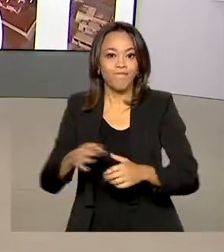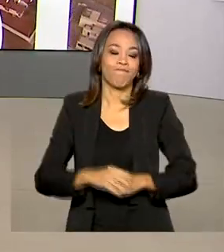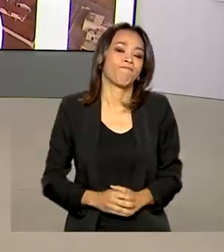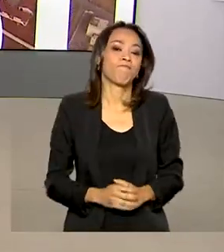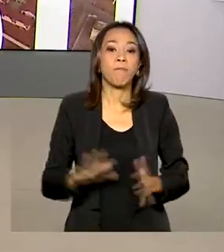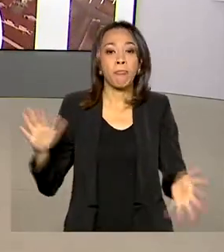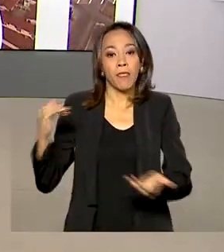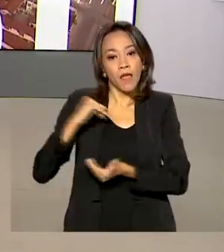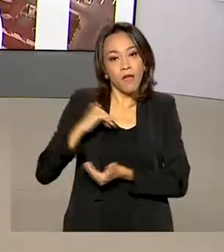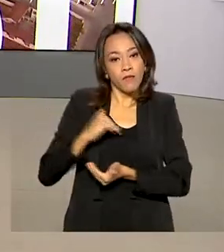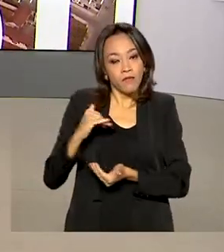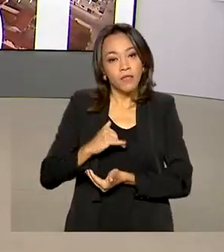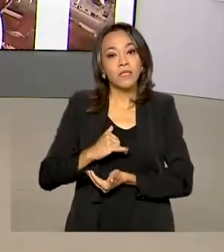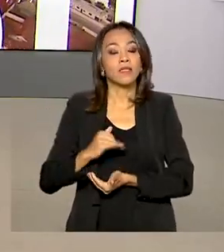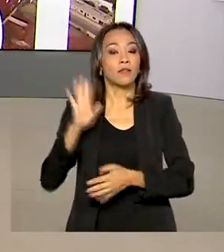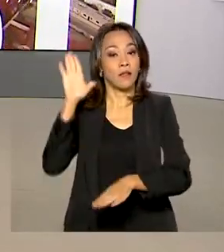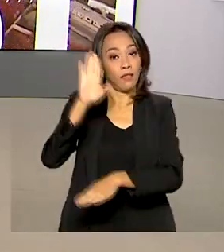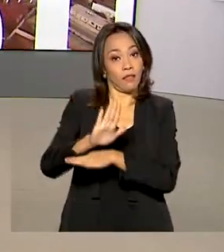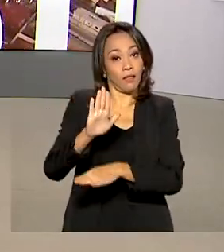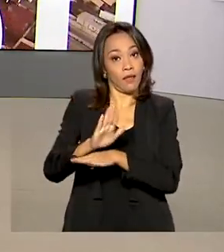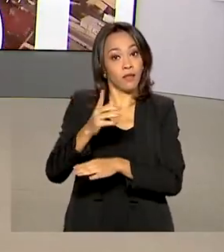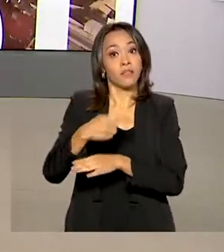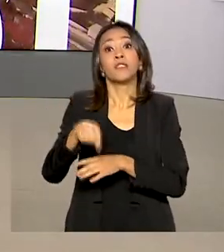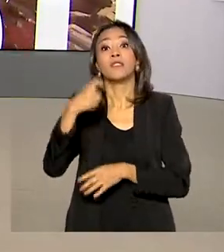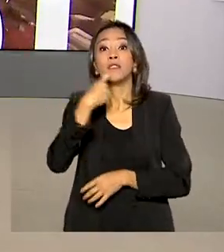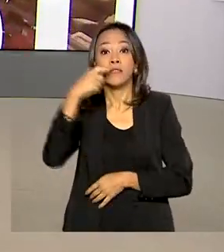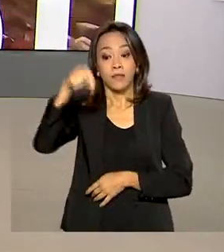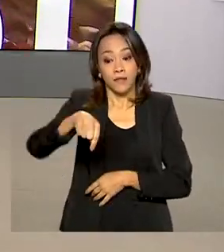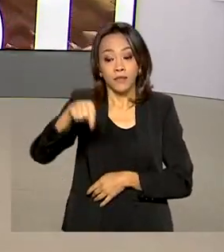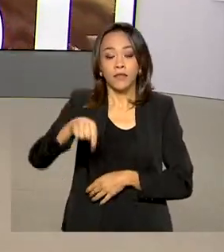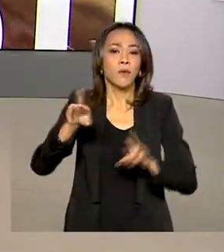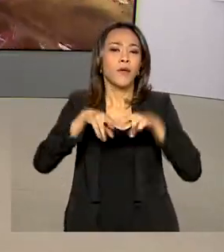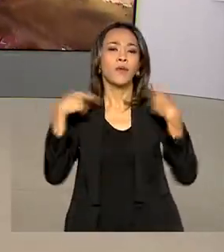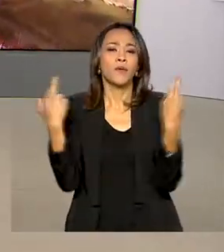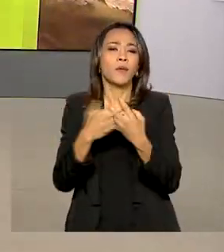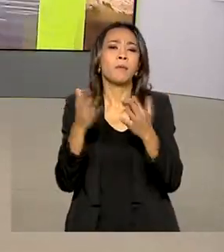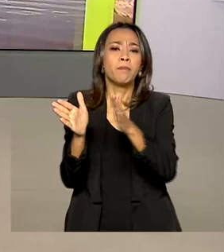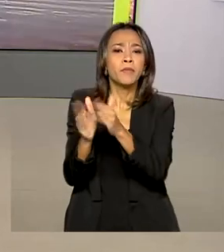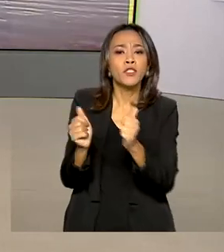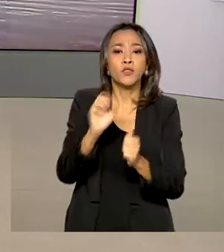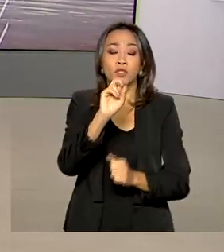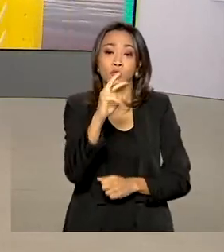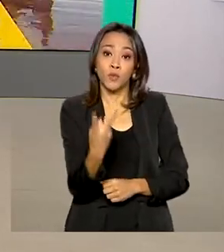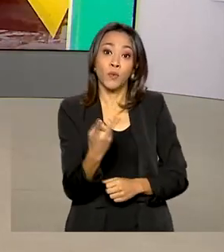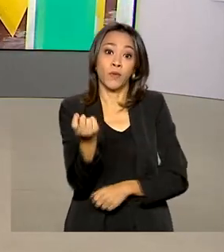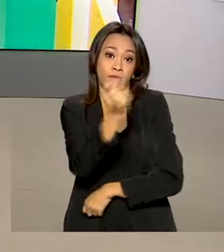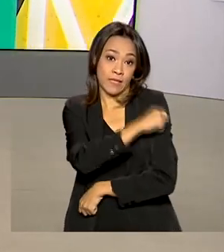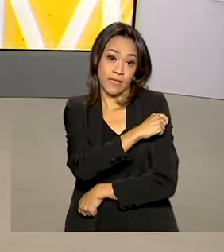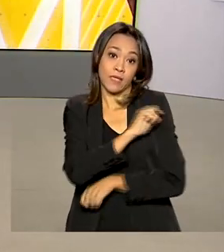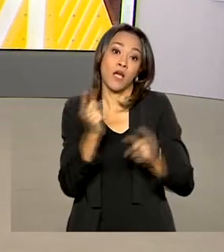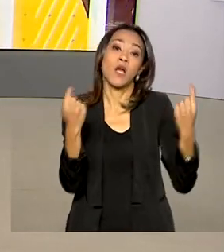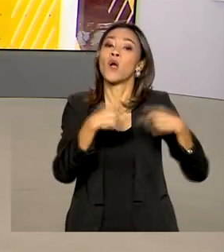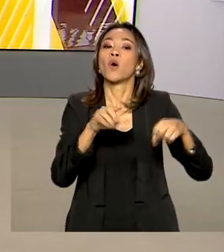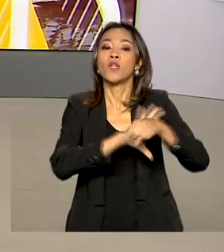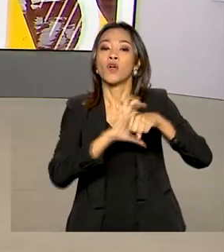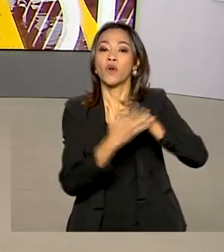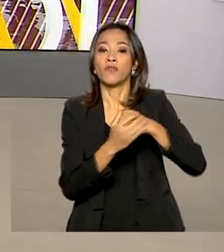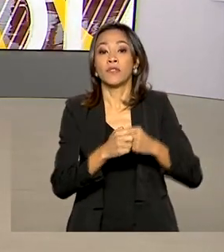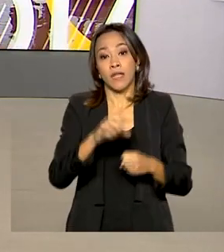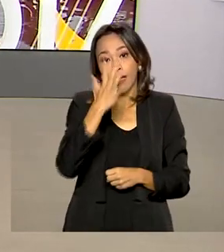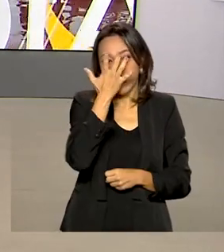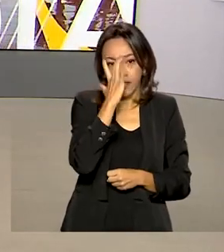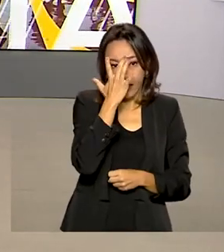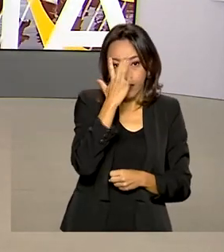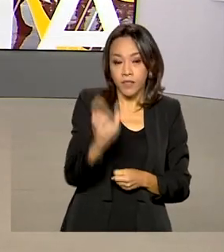A Anvisa se reúne na tarde desta sexta-feira para avaliar os pedidos de importação de duas vacinas contra a Covid-19, da indiana